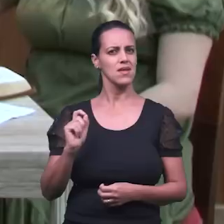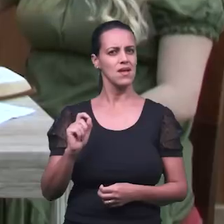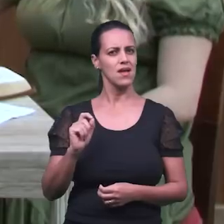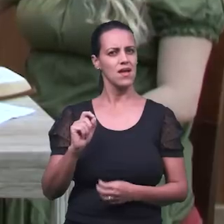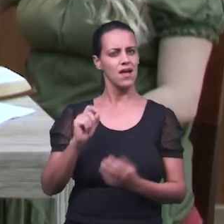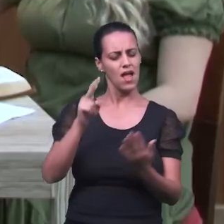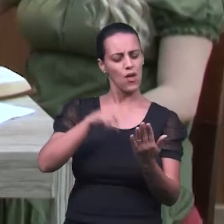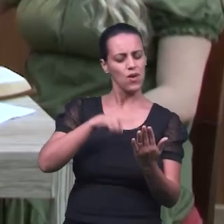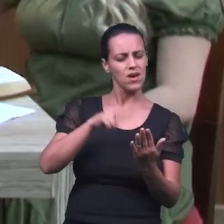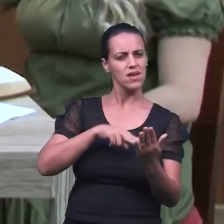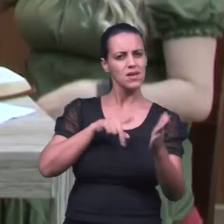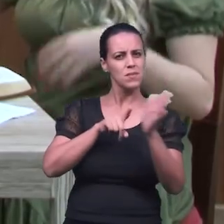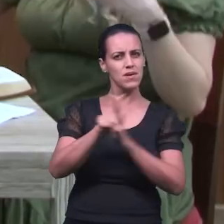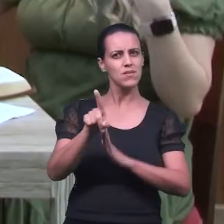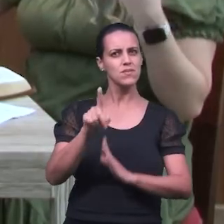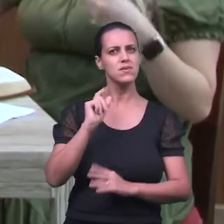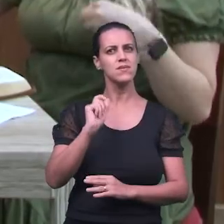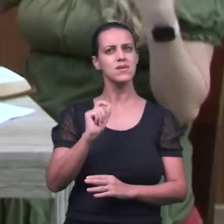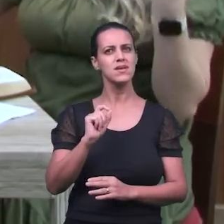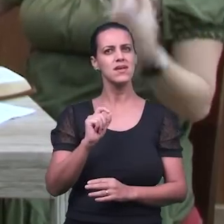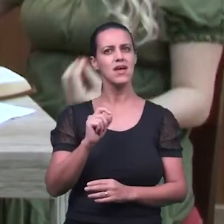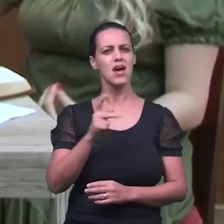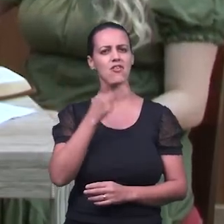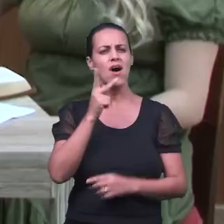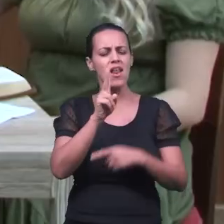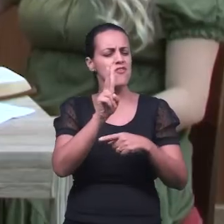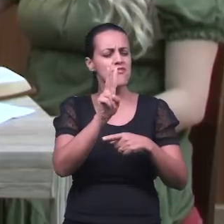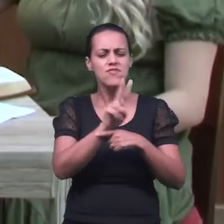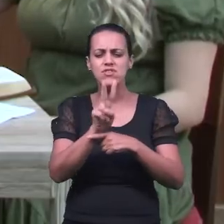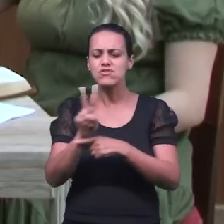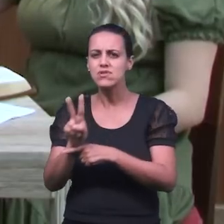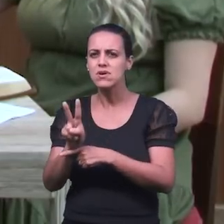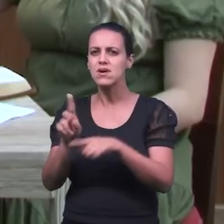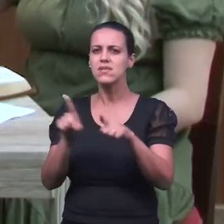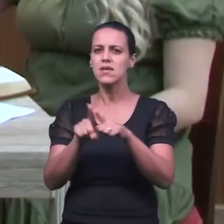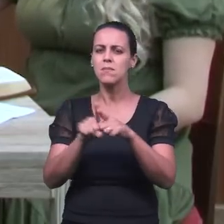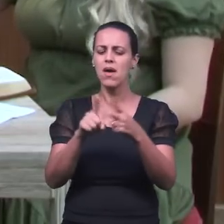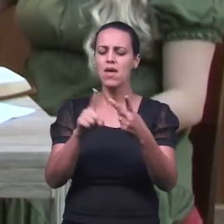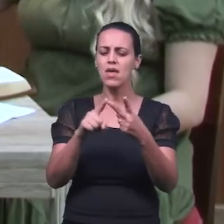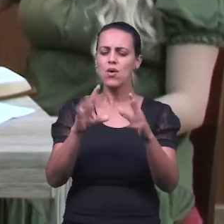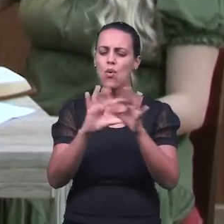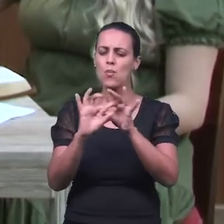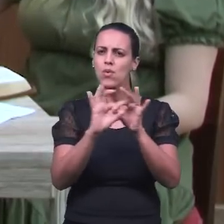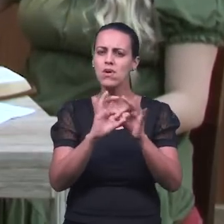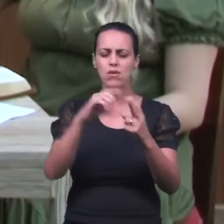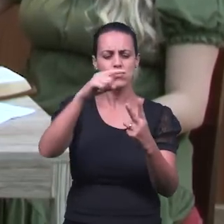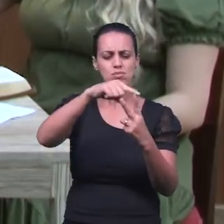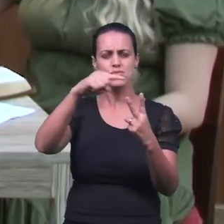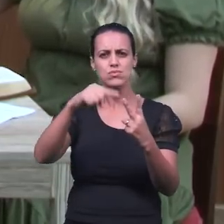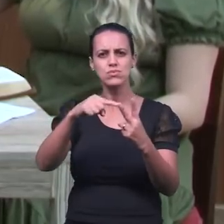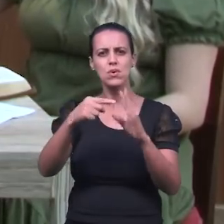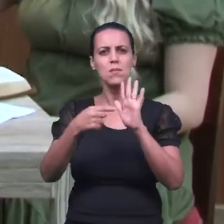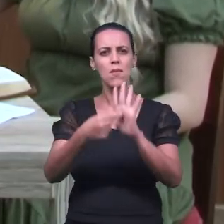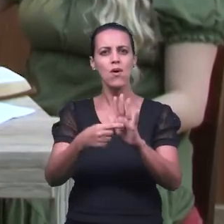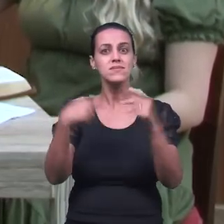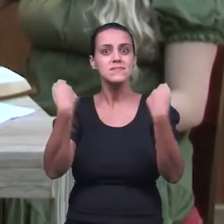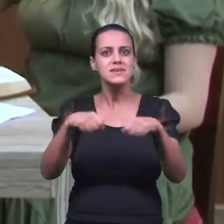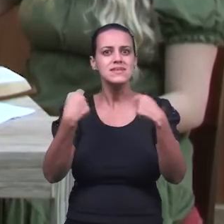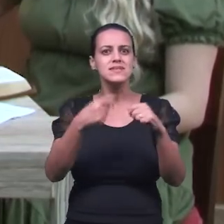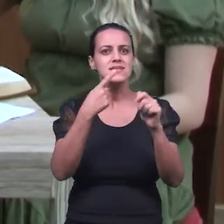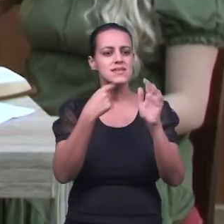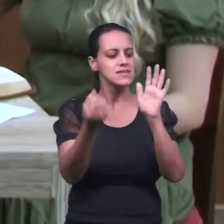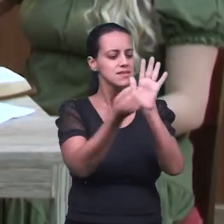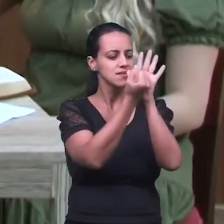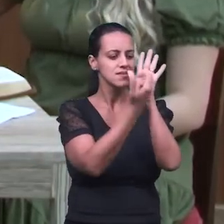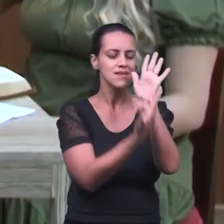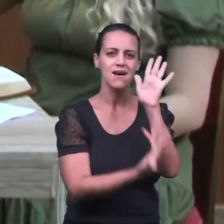quando eu li a pergunta, é que quando a gente fala de vigilância e de comunhão, os dois falam da necessidade do sangue, né? Nós,